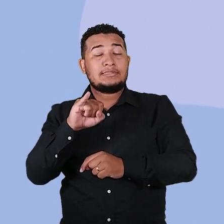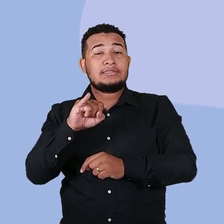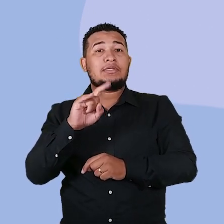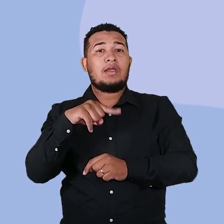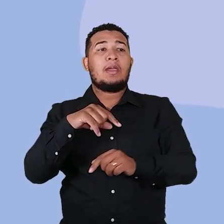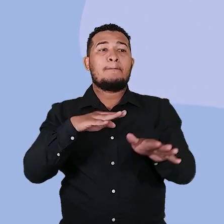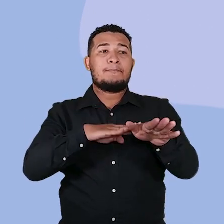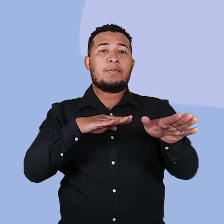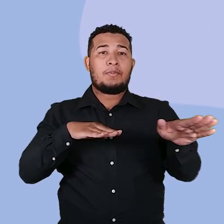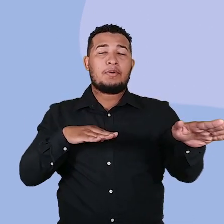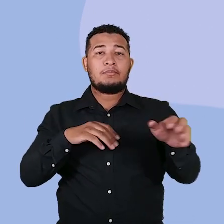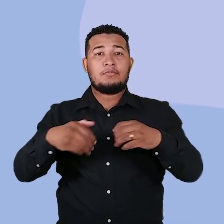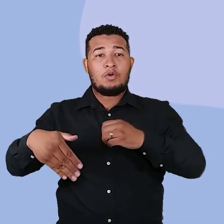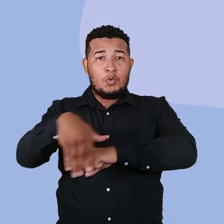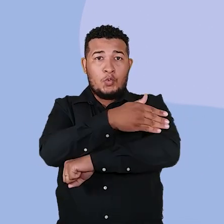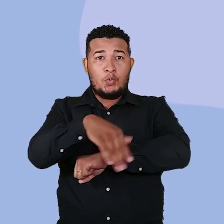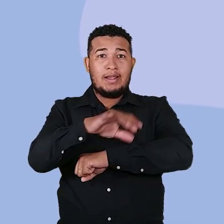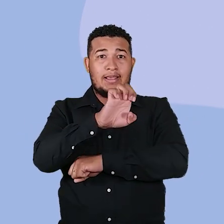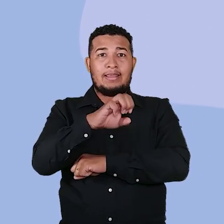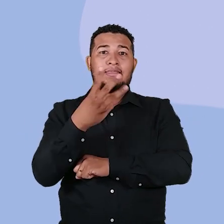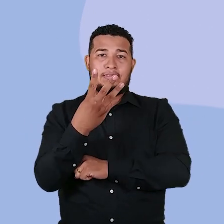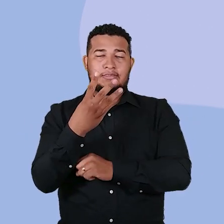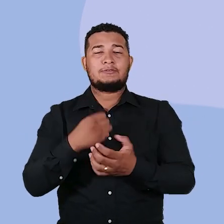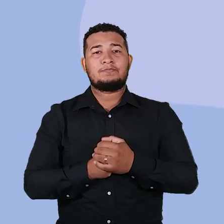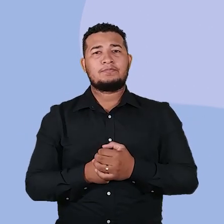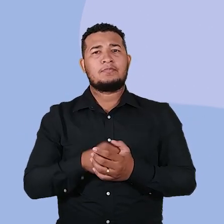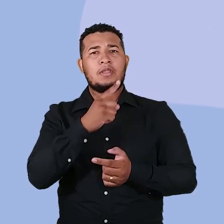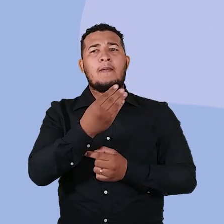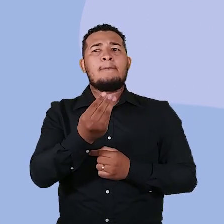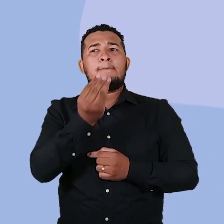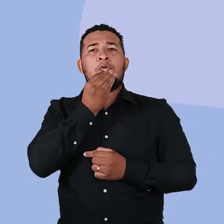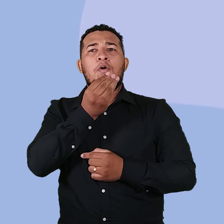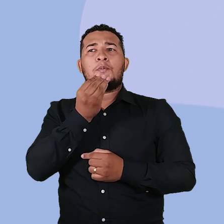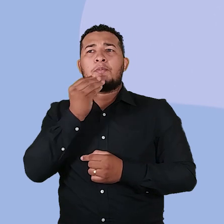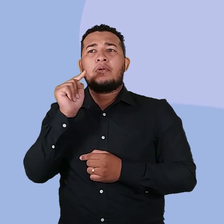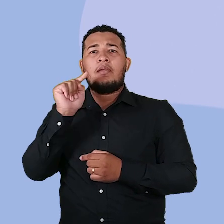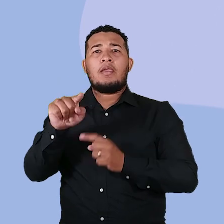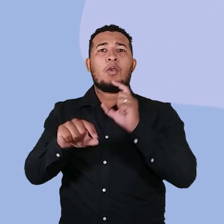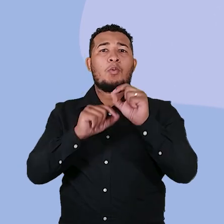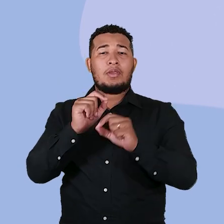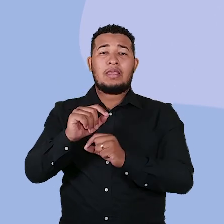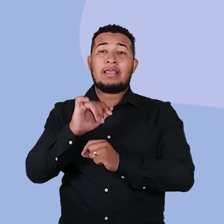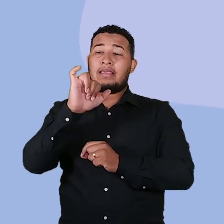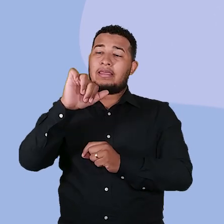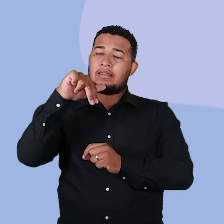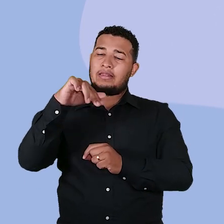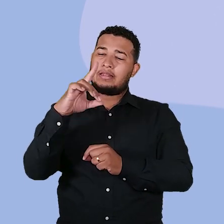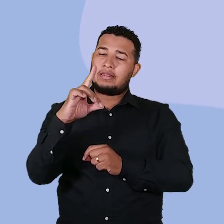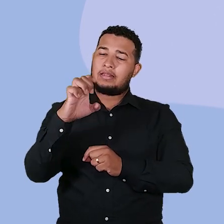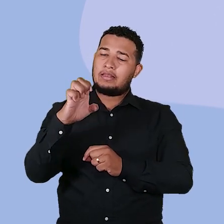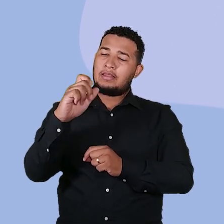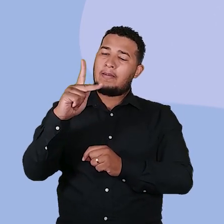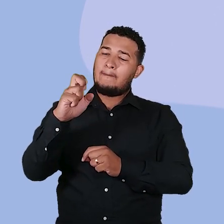cinquenta por cento quando se passa por é três essas probabilidades são